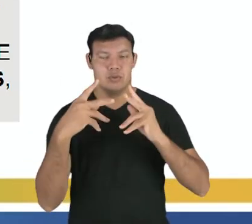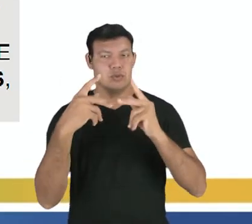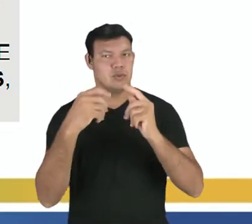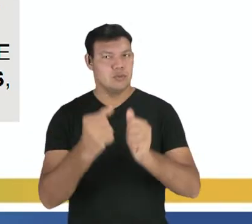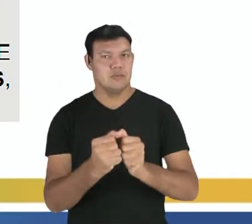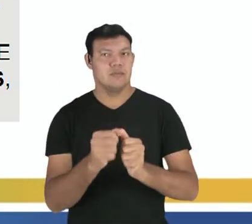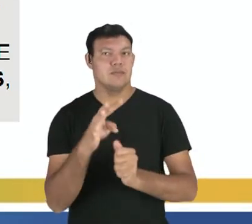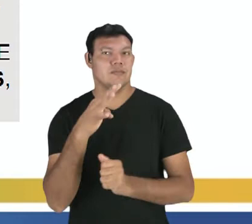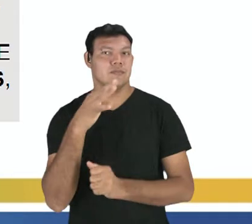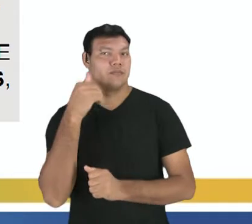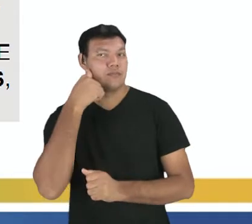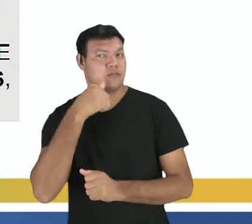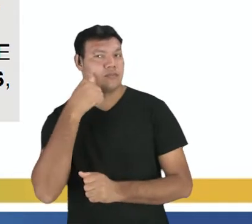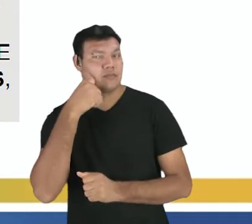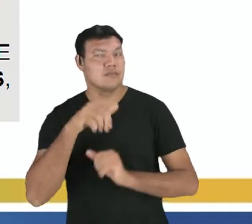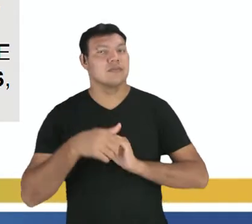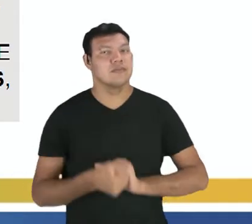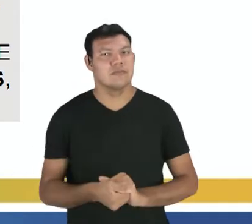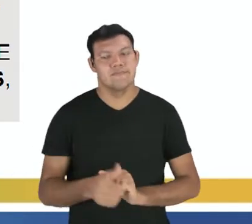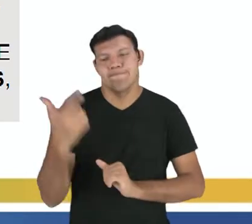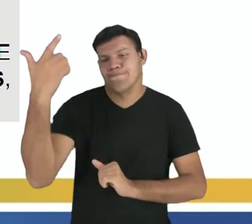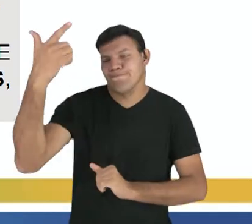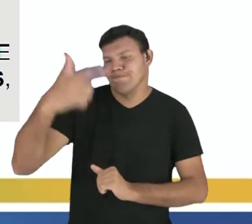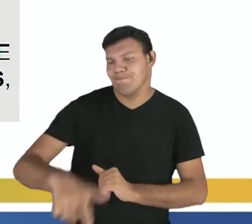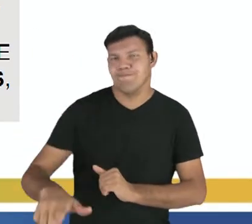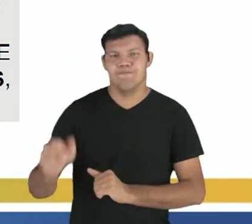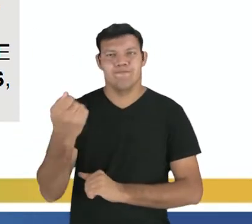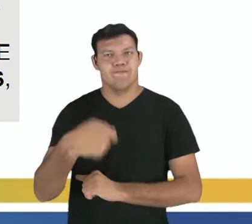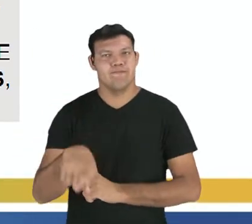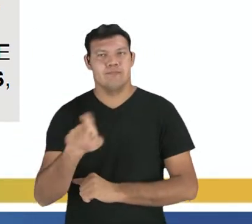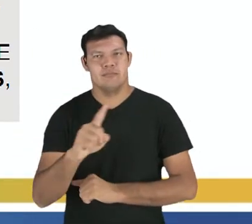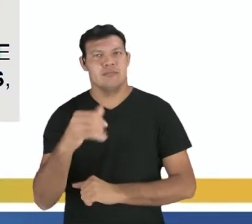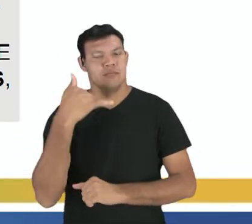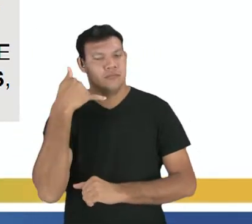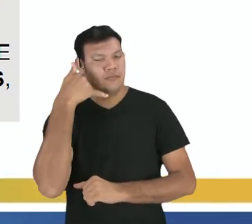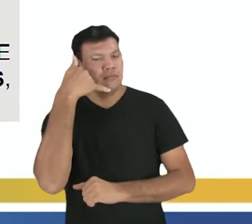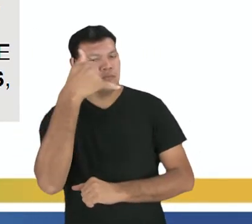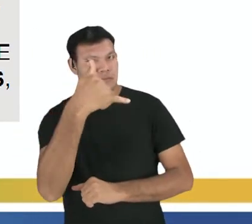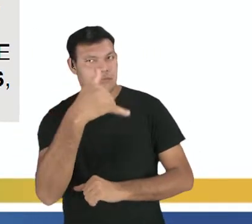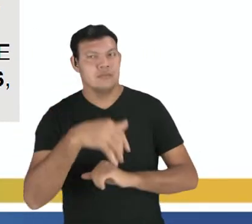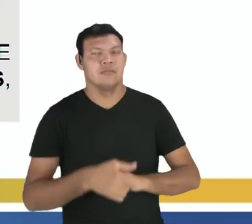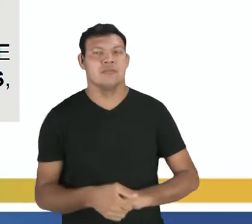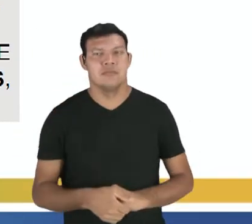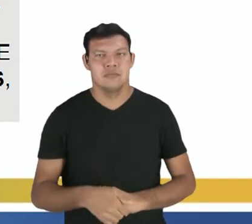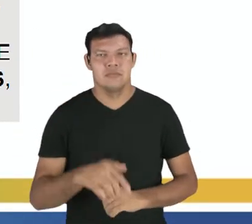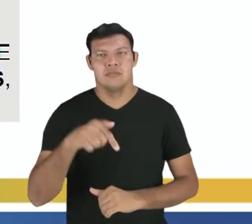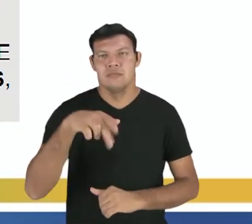seja repetido a palavra garotas, então ele diz, eu liguei para todas as garotas